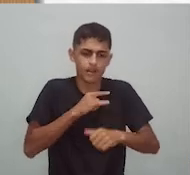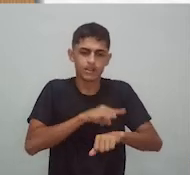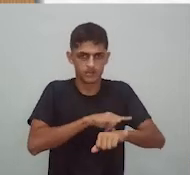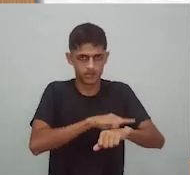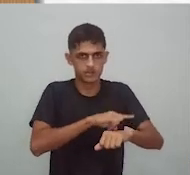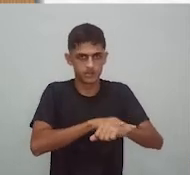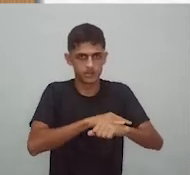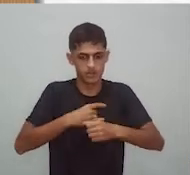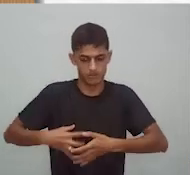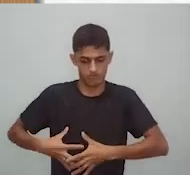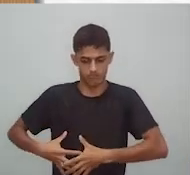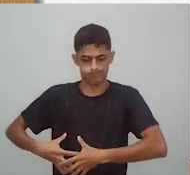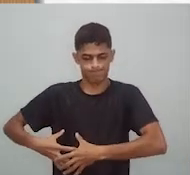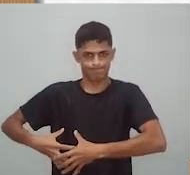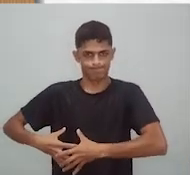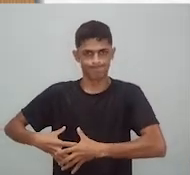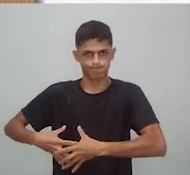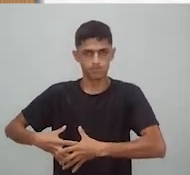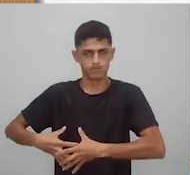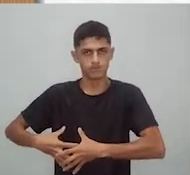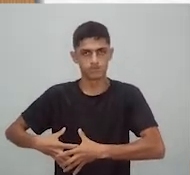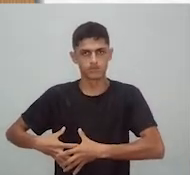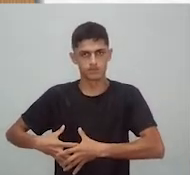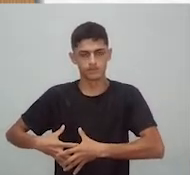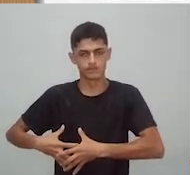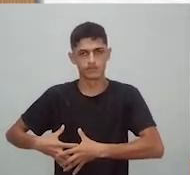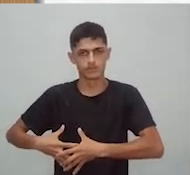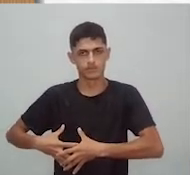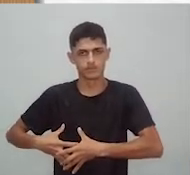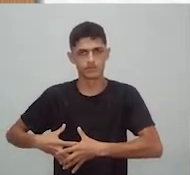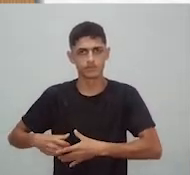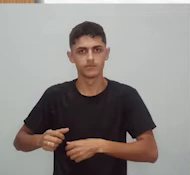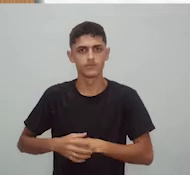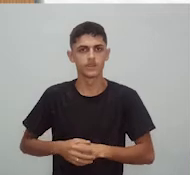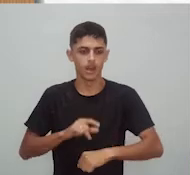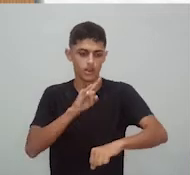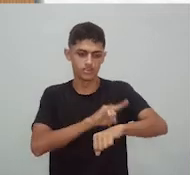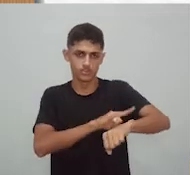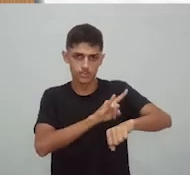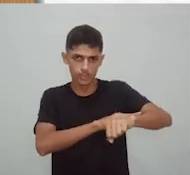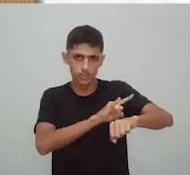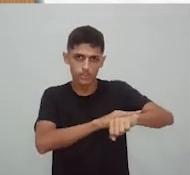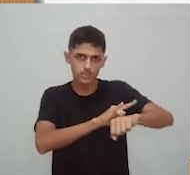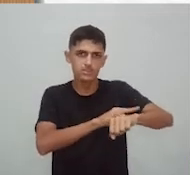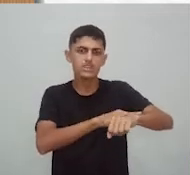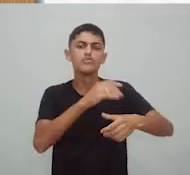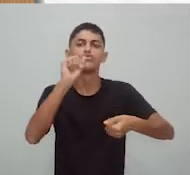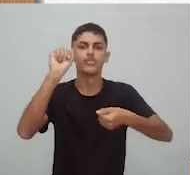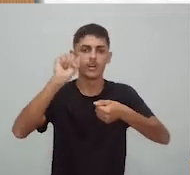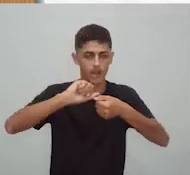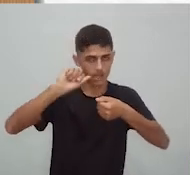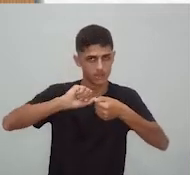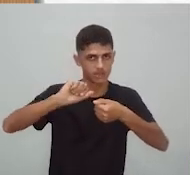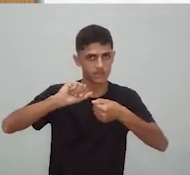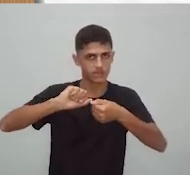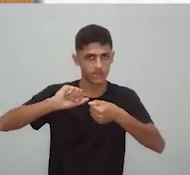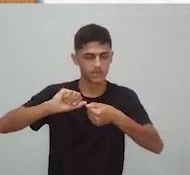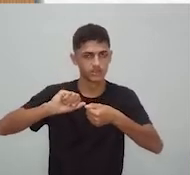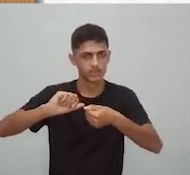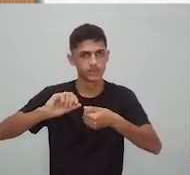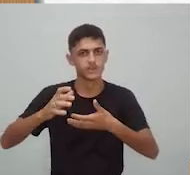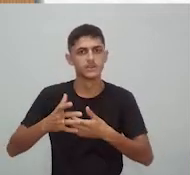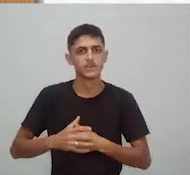gente vai fazer xixi, a gente tem aí a contração da bexiga. Então, a gente está aí no momento de